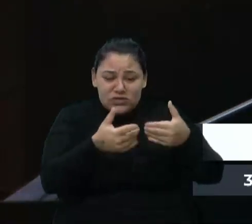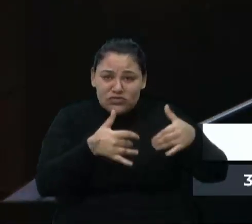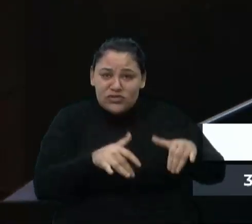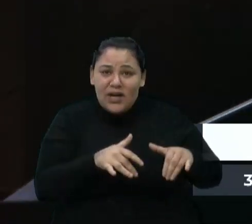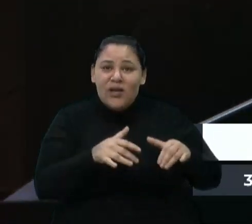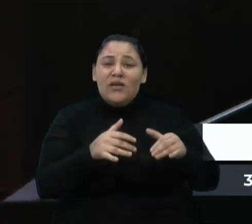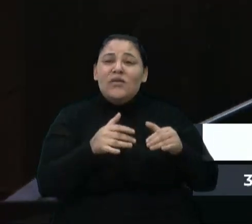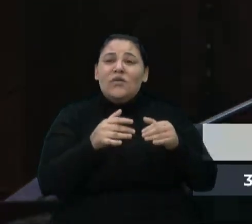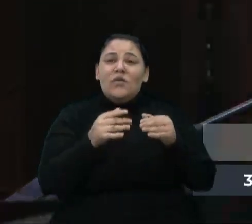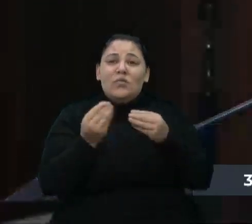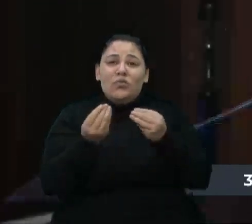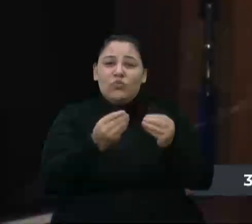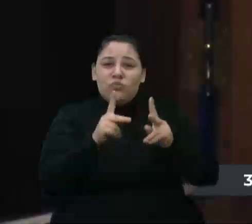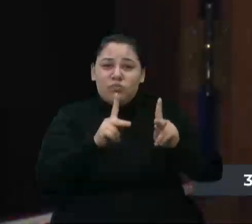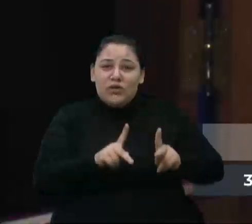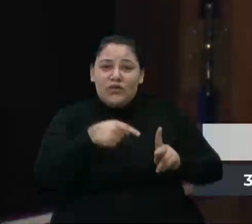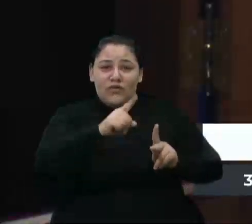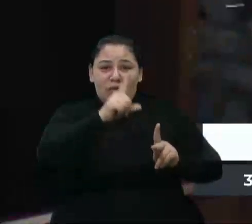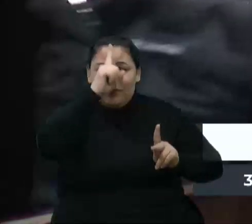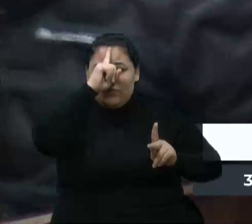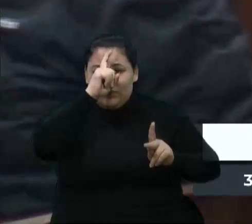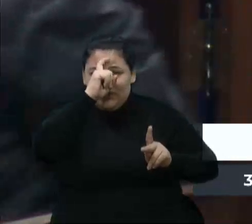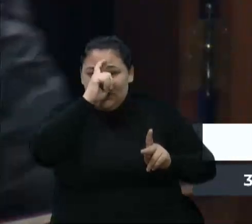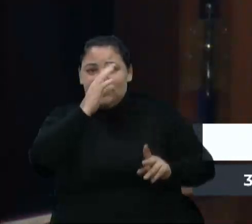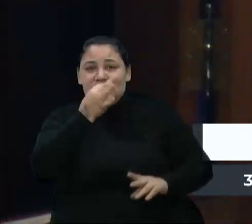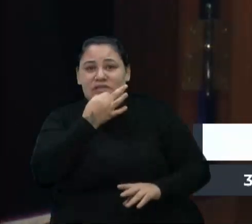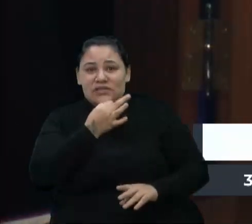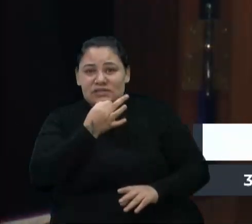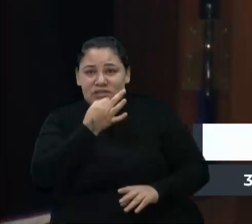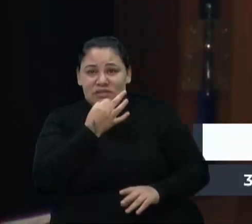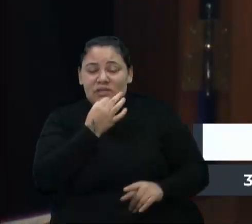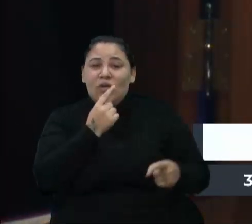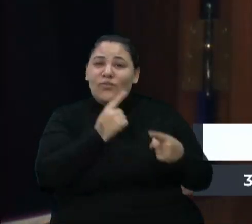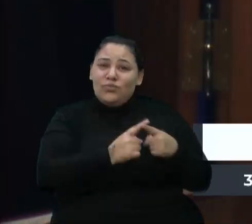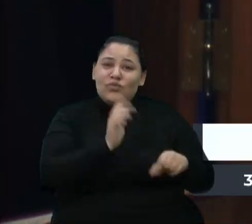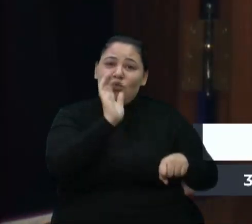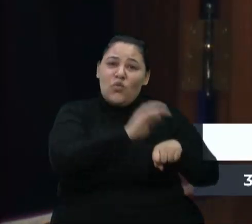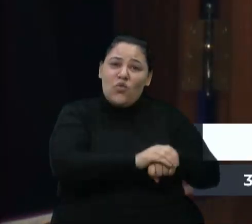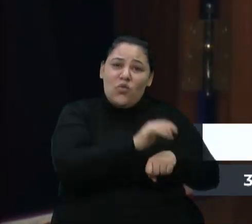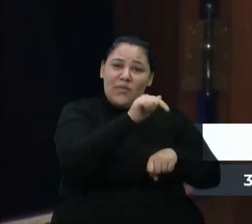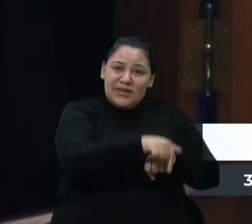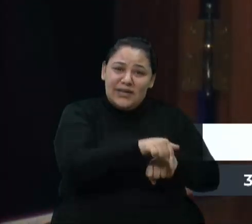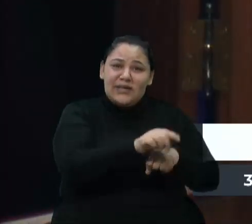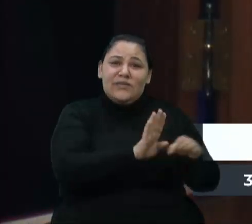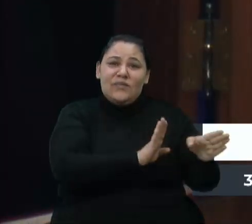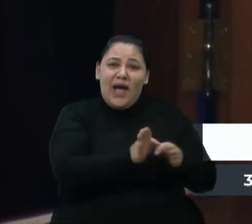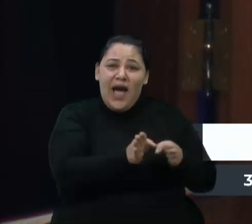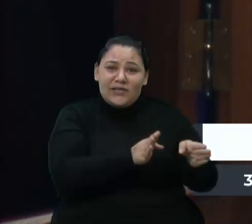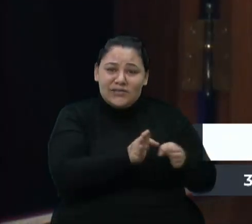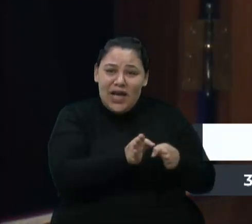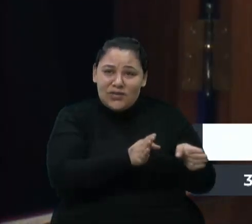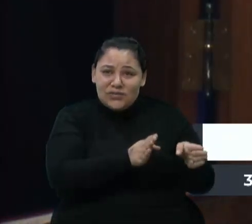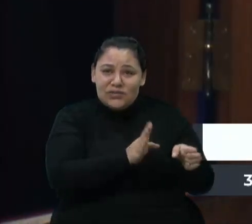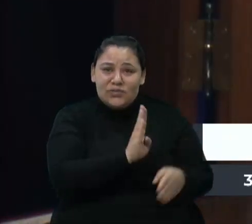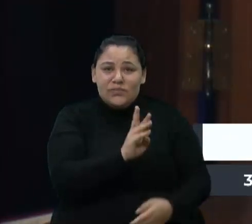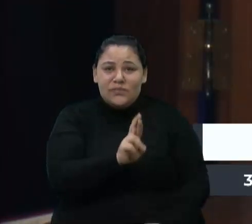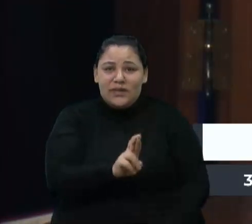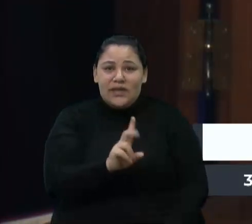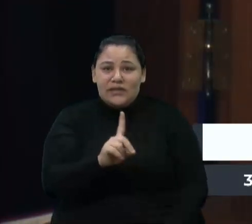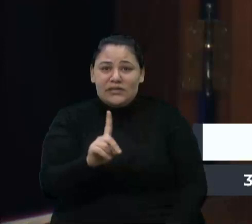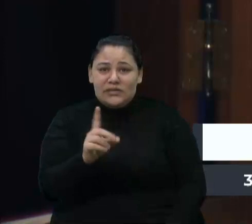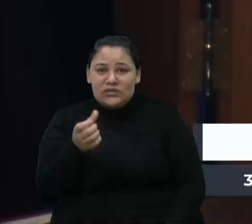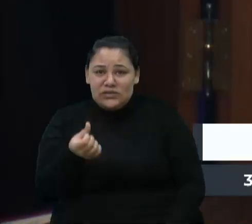pessoas param nos hospitais aqui da cidade por causa daquele acesso ali da Rota do Sol,